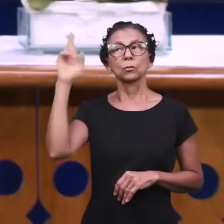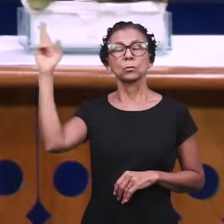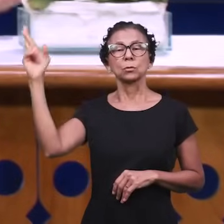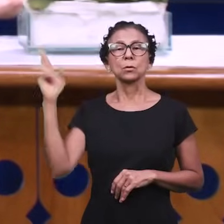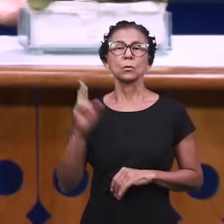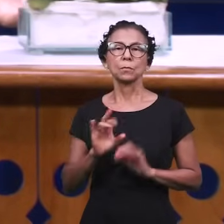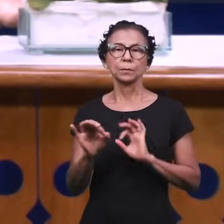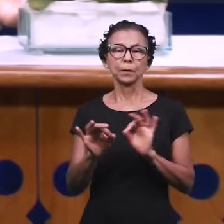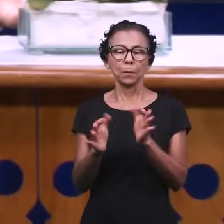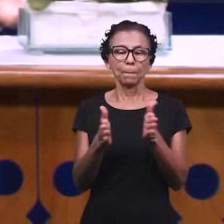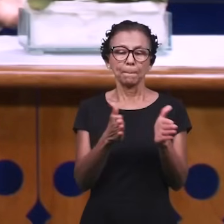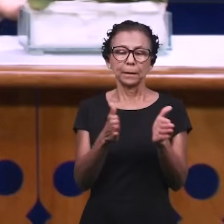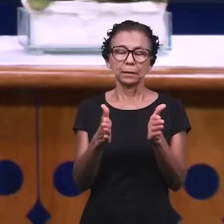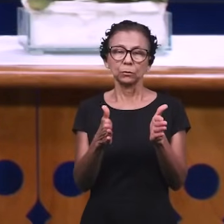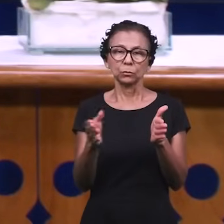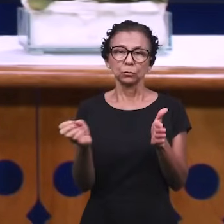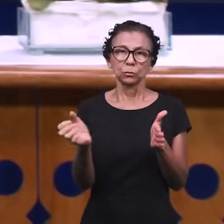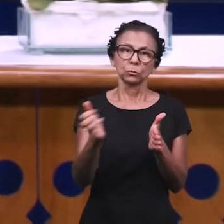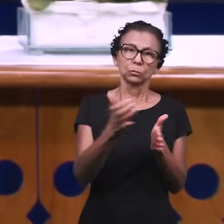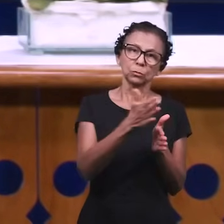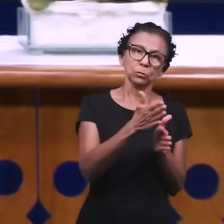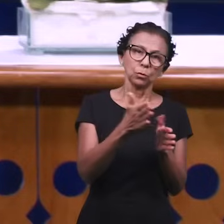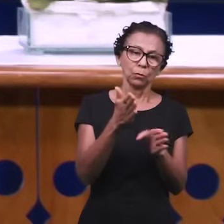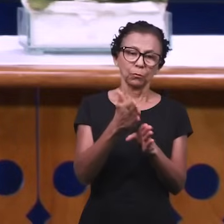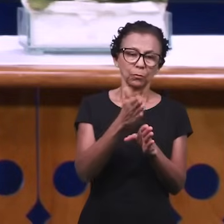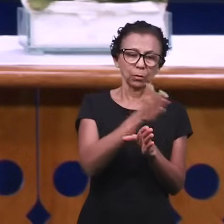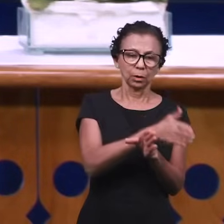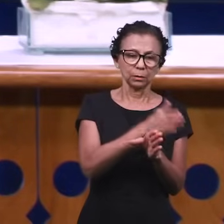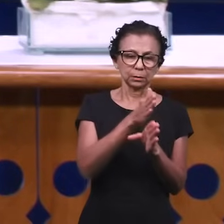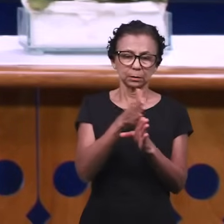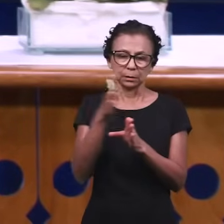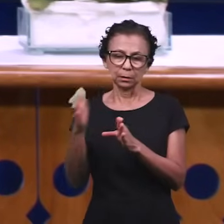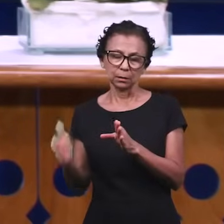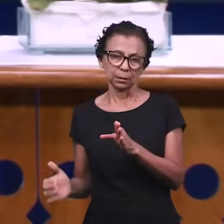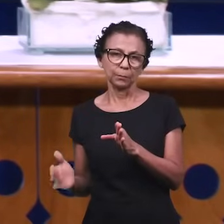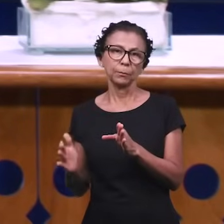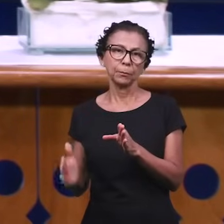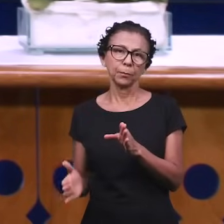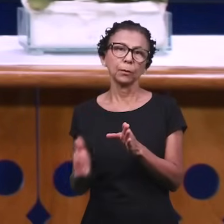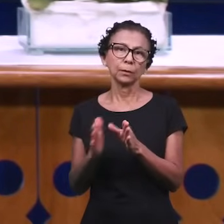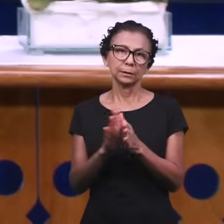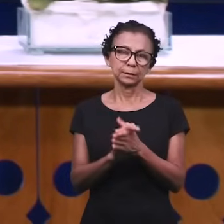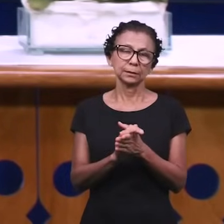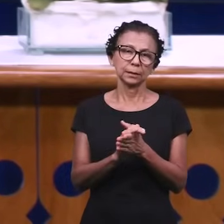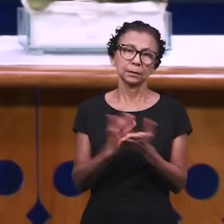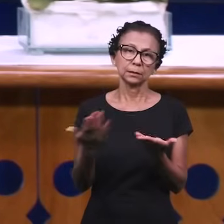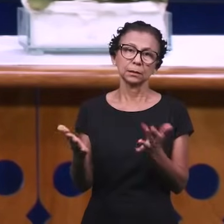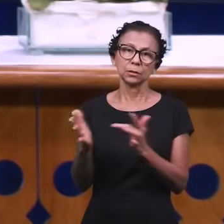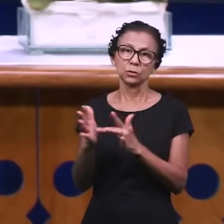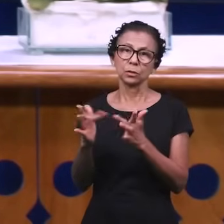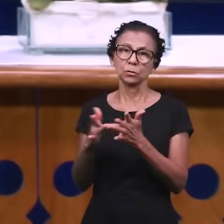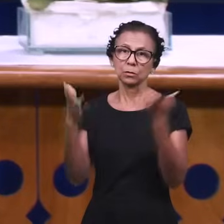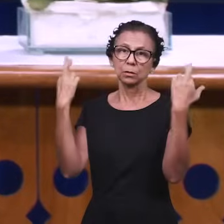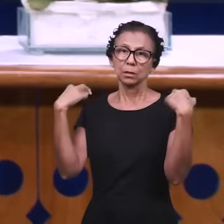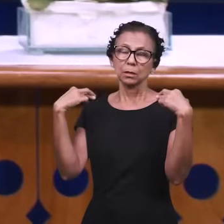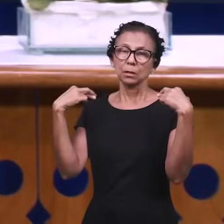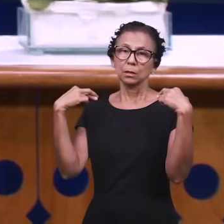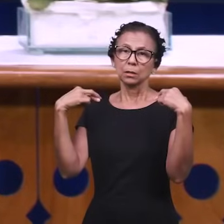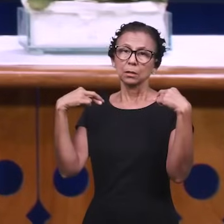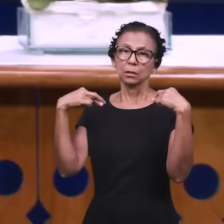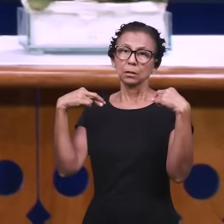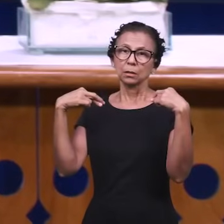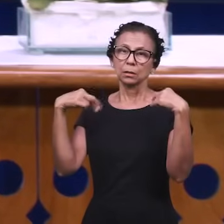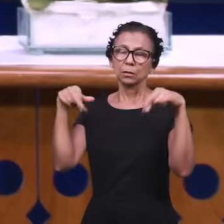da morte que estava sobre o Egito para a vida no Senhor. O cordeiro iria morrer no lugar